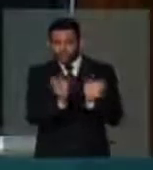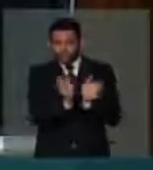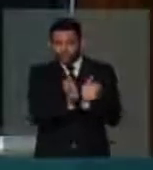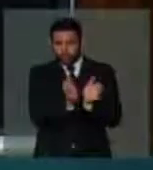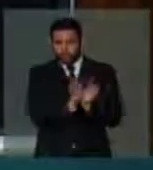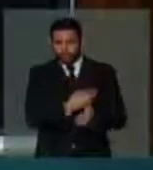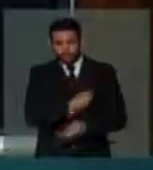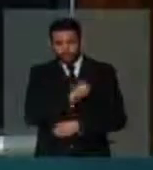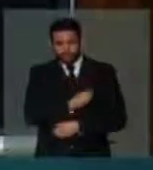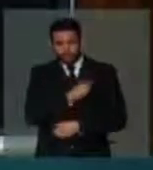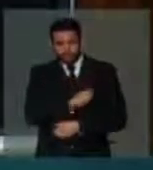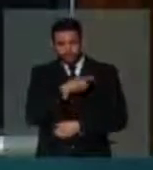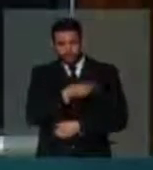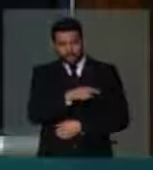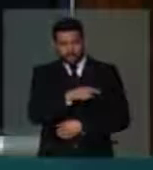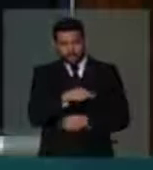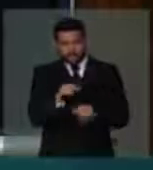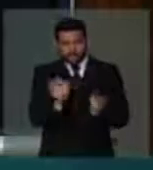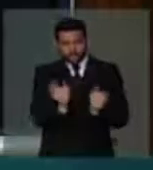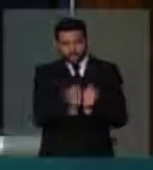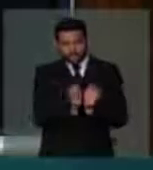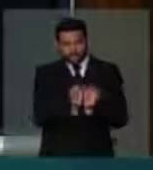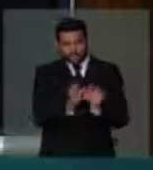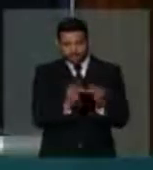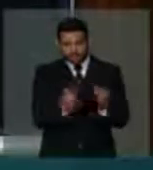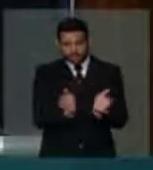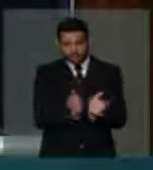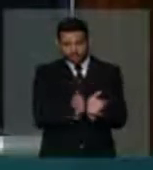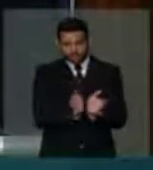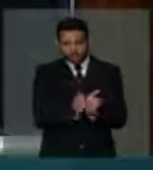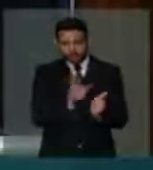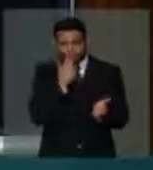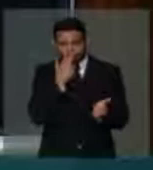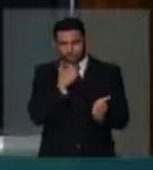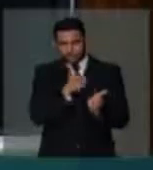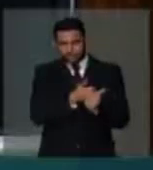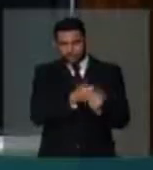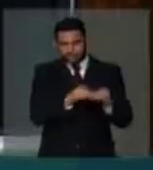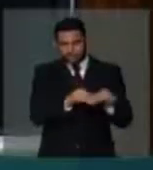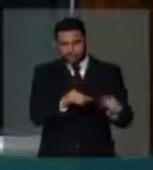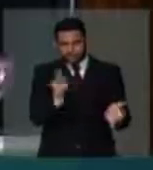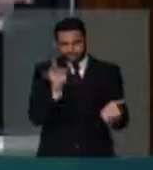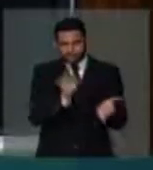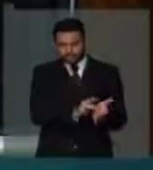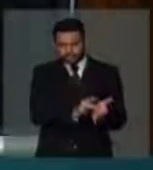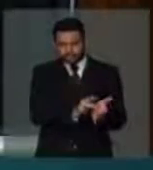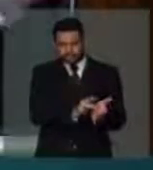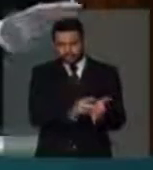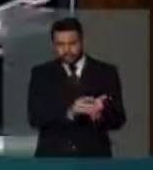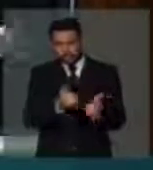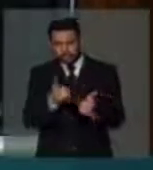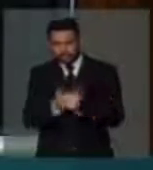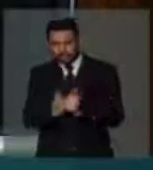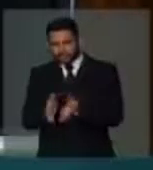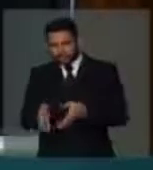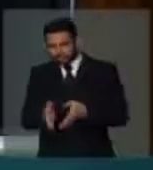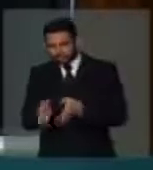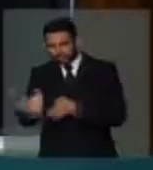comunidades vivem em pequenos espaços, próximos às suas terras originais ou na beira da